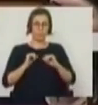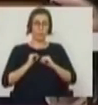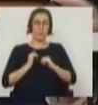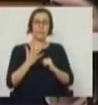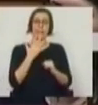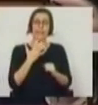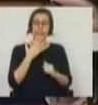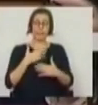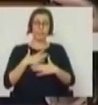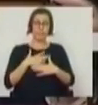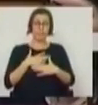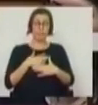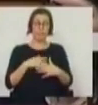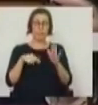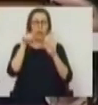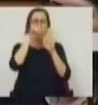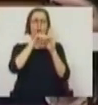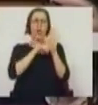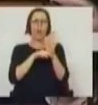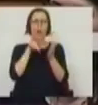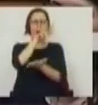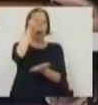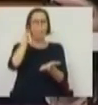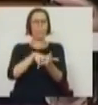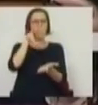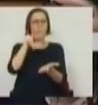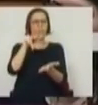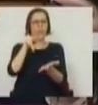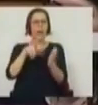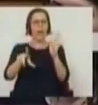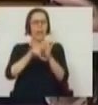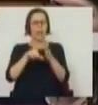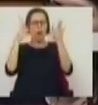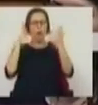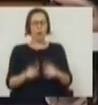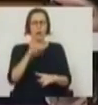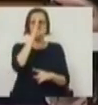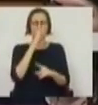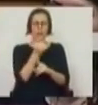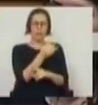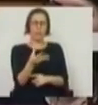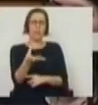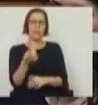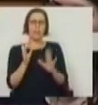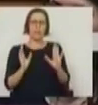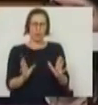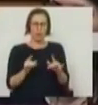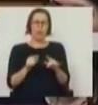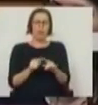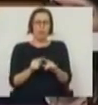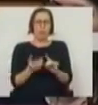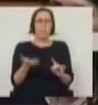o nosso receio é que as normas que foram aprovadas na Lei do Orçamento de Estado de 2019